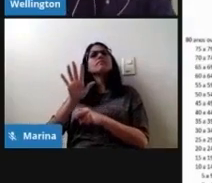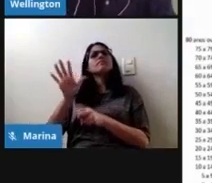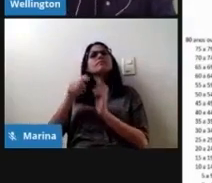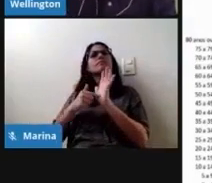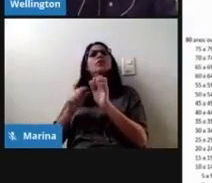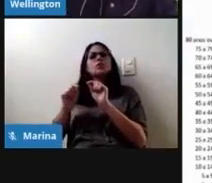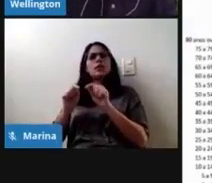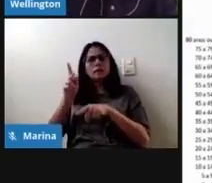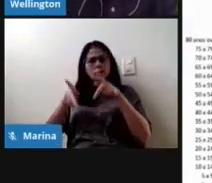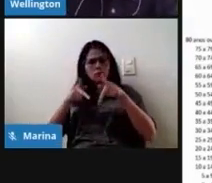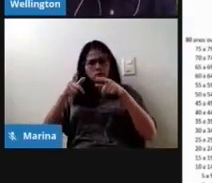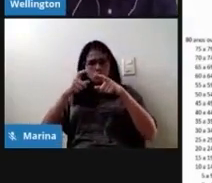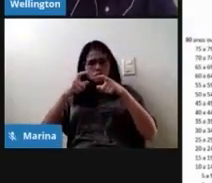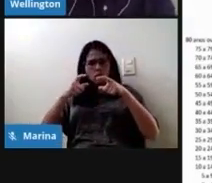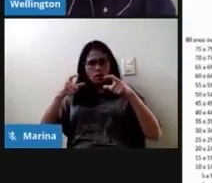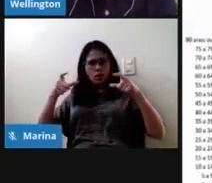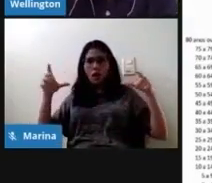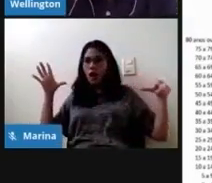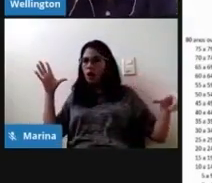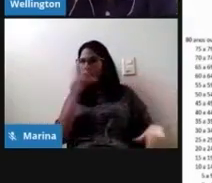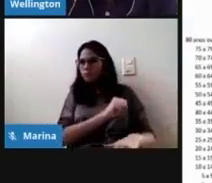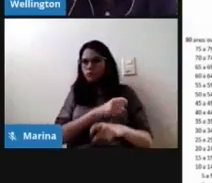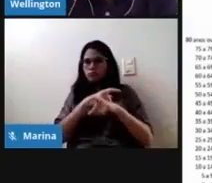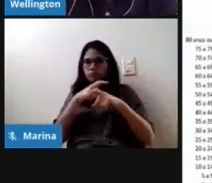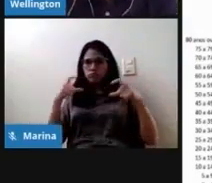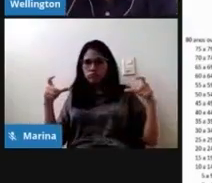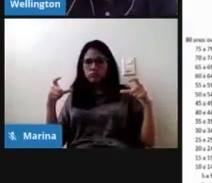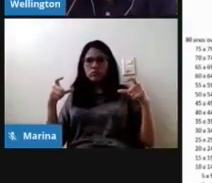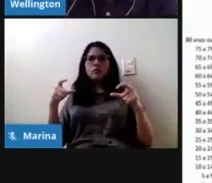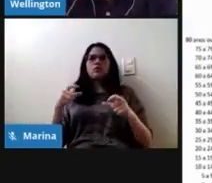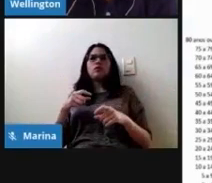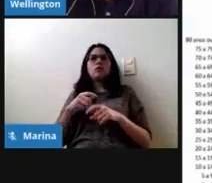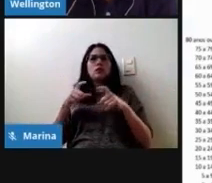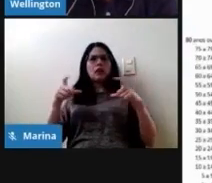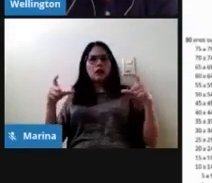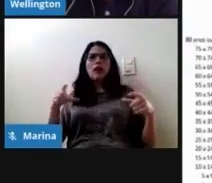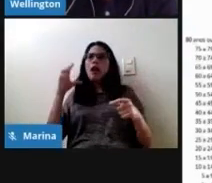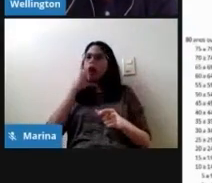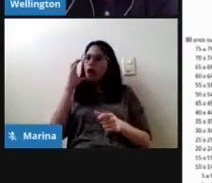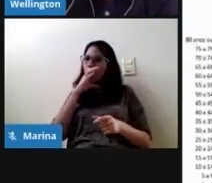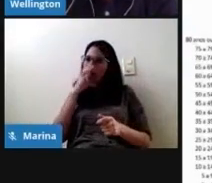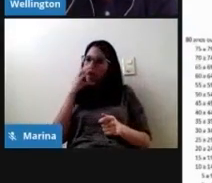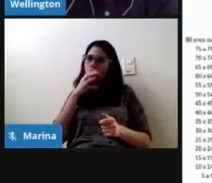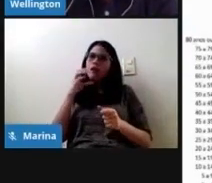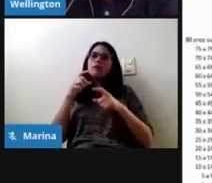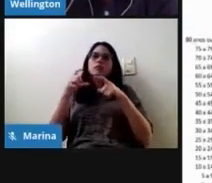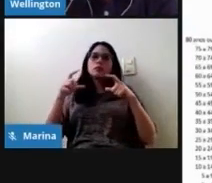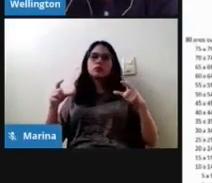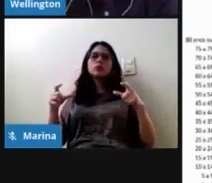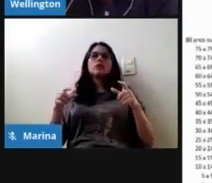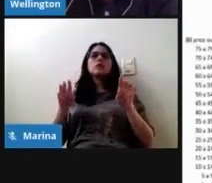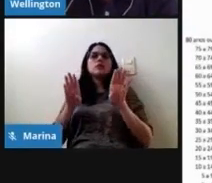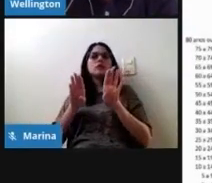está crescendo rapidamente, né, de forma muito acelerada, e